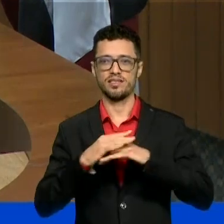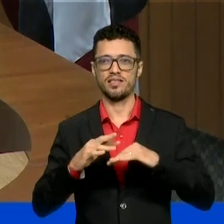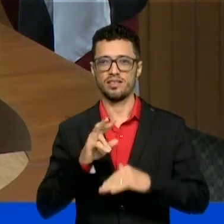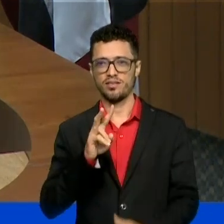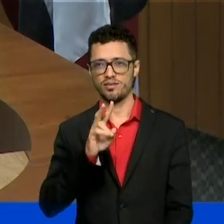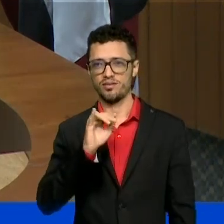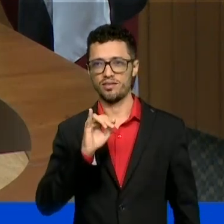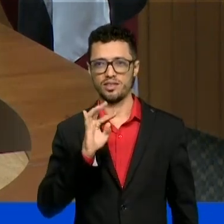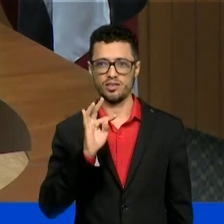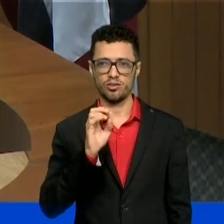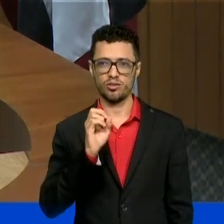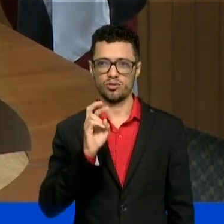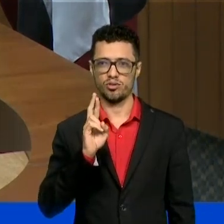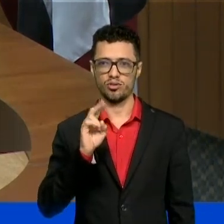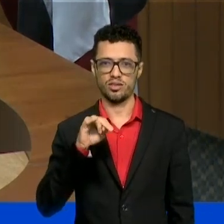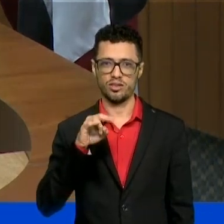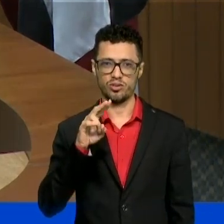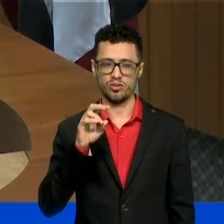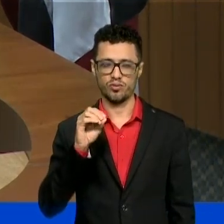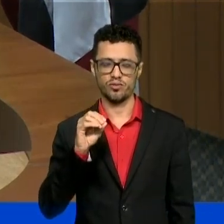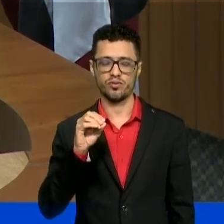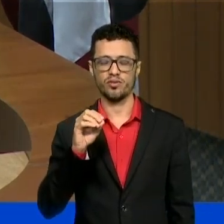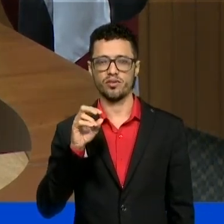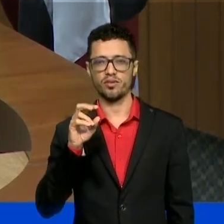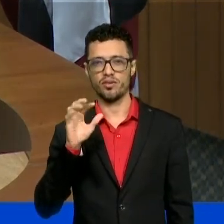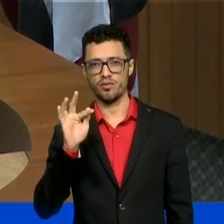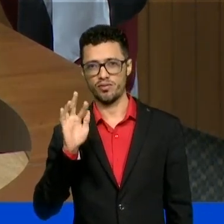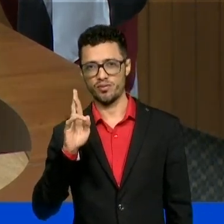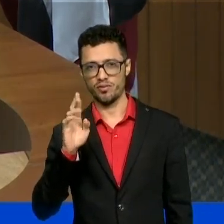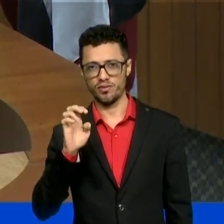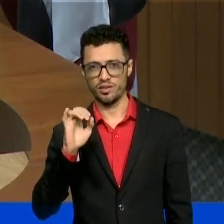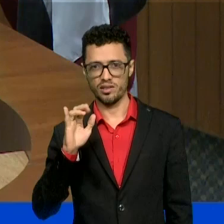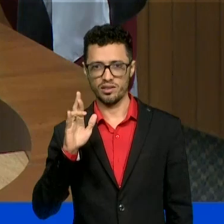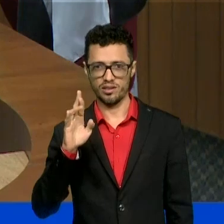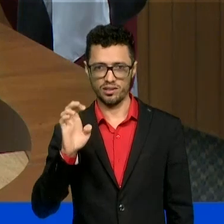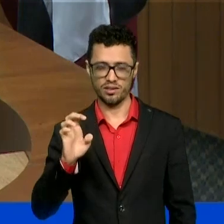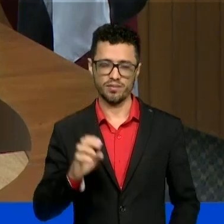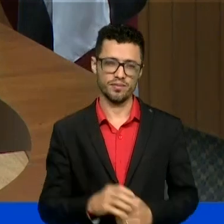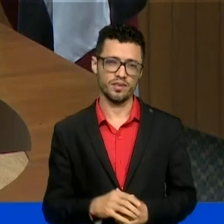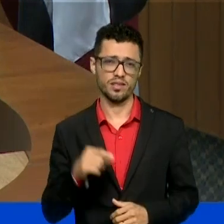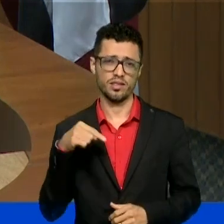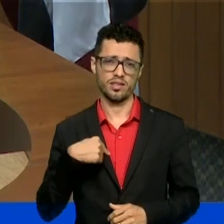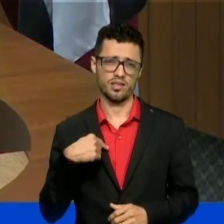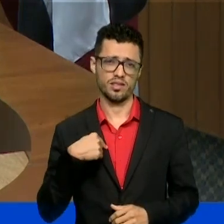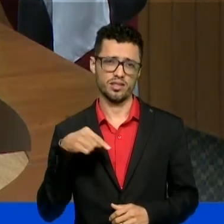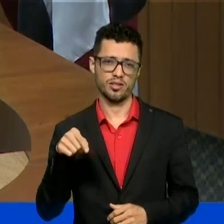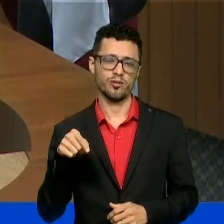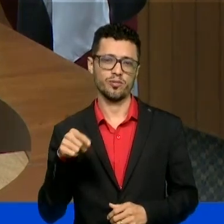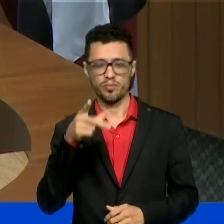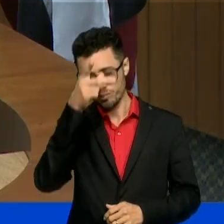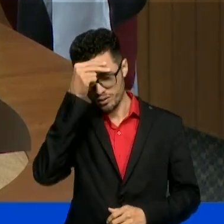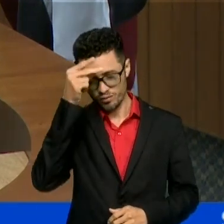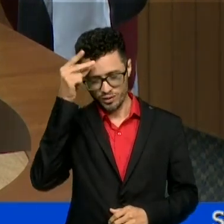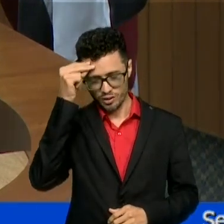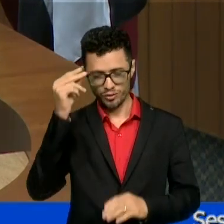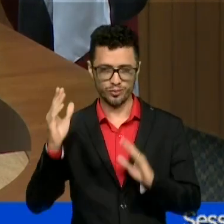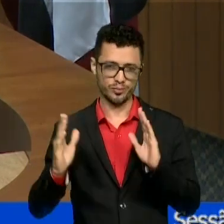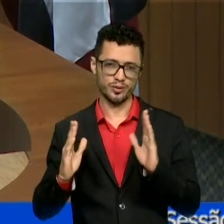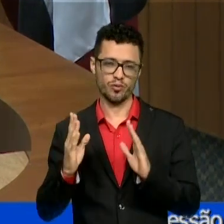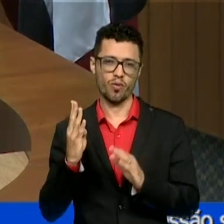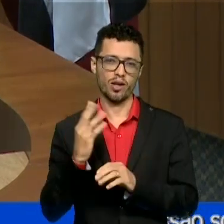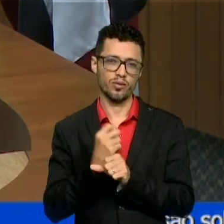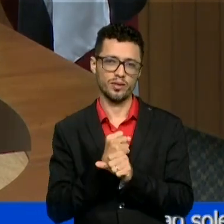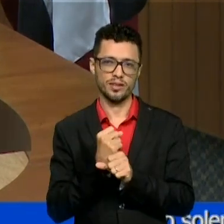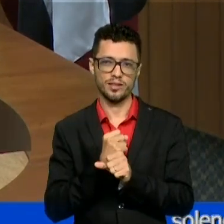que tanto me honra, que por qual fui prefeito 4 anos, de uma família simples, mas composto de pessoas